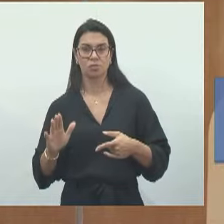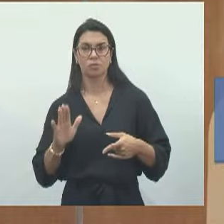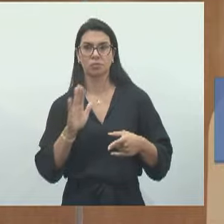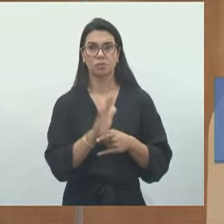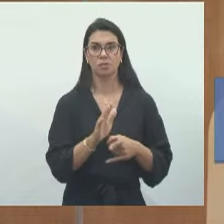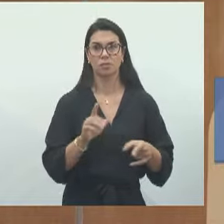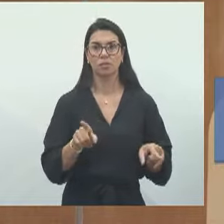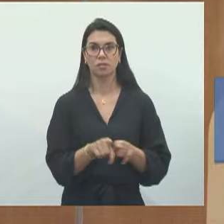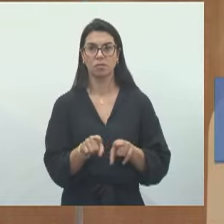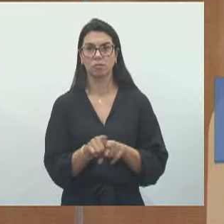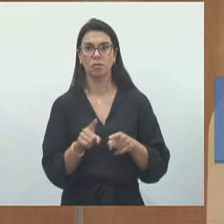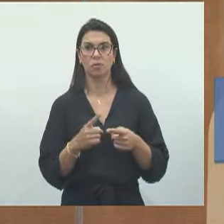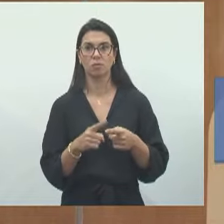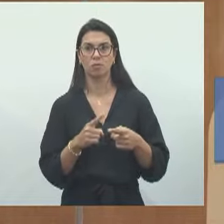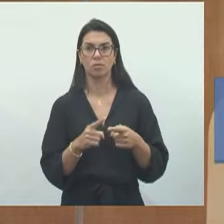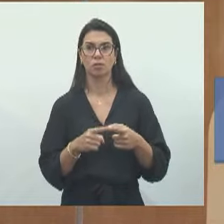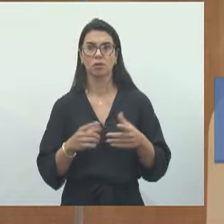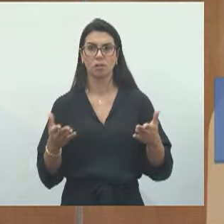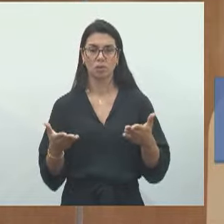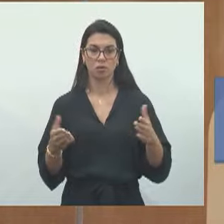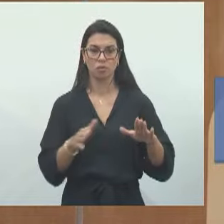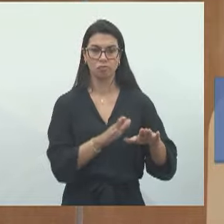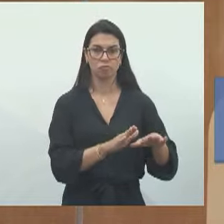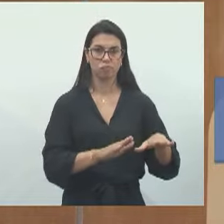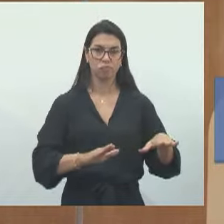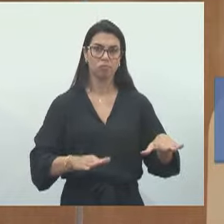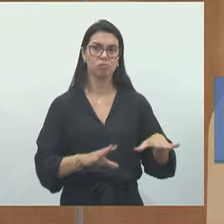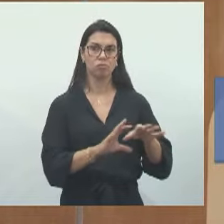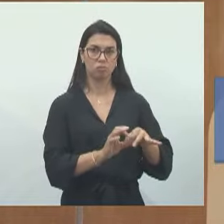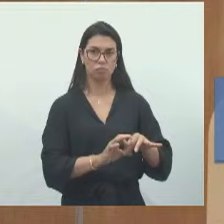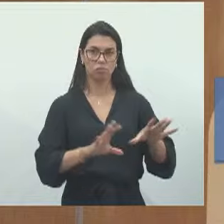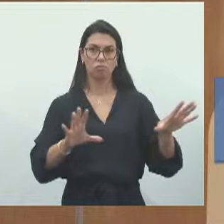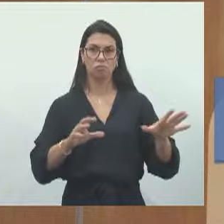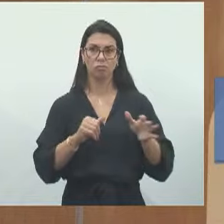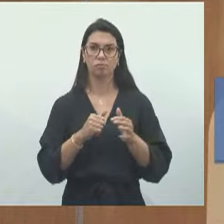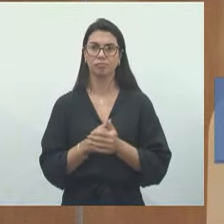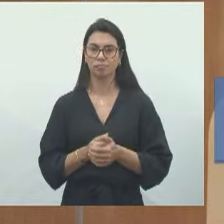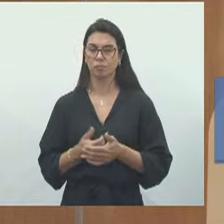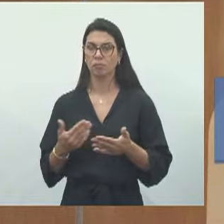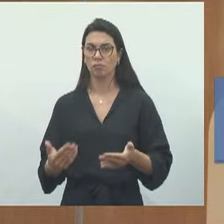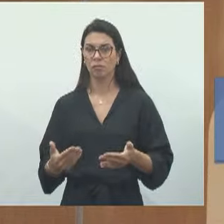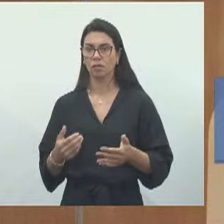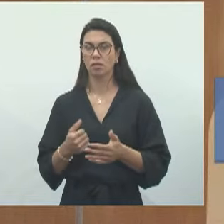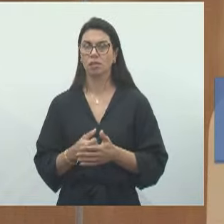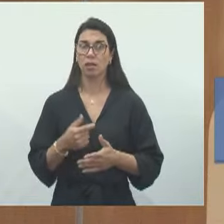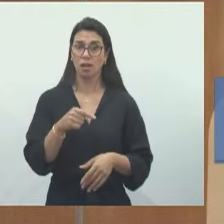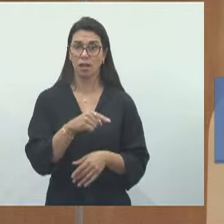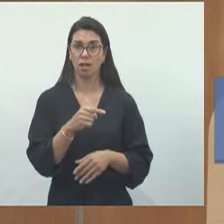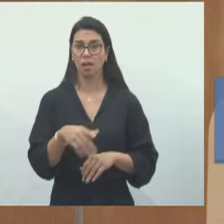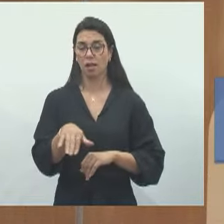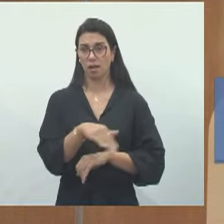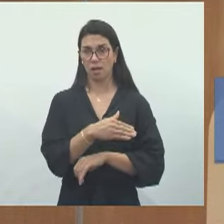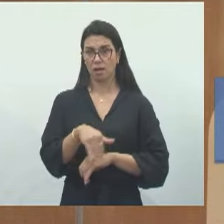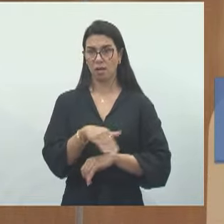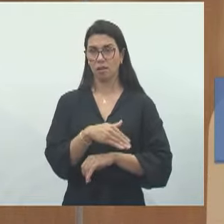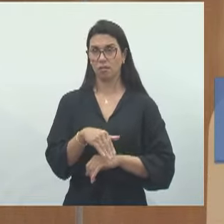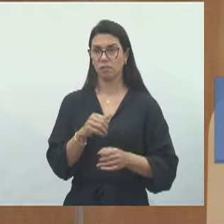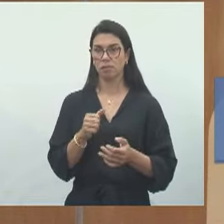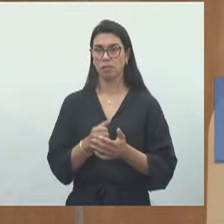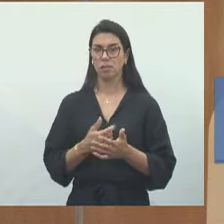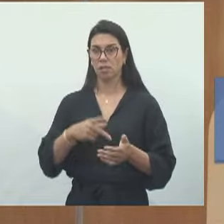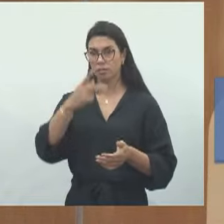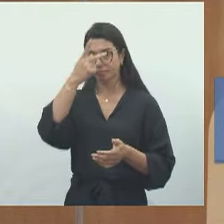que quando for descarregar a mercadoria, os motoristas vão ter um local para encostar e descarregar. E, aliás, a Avenida São Jorge ali, né, os comerciantes,